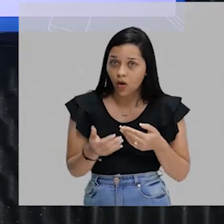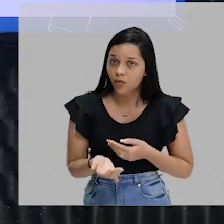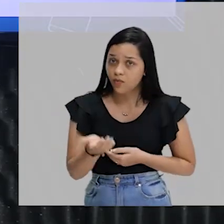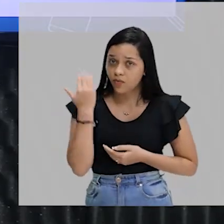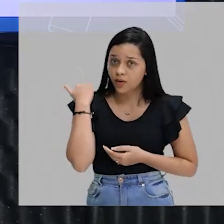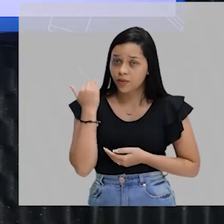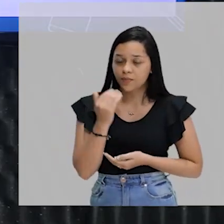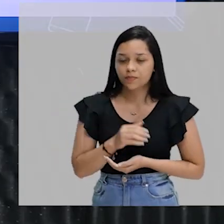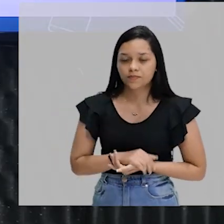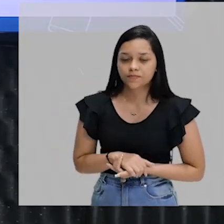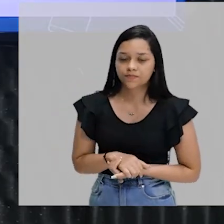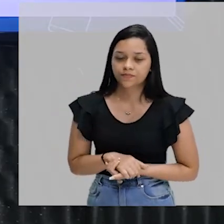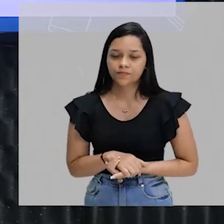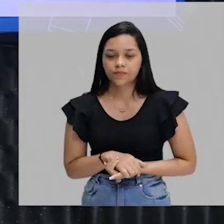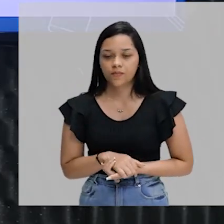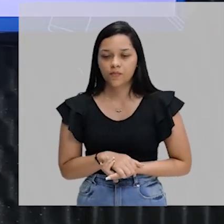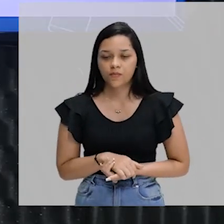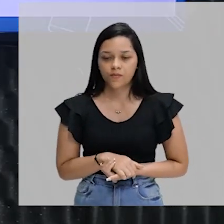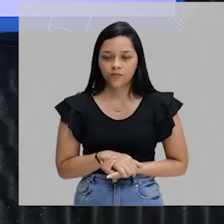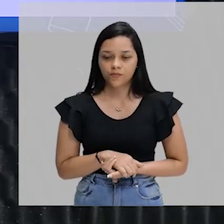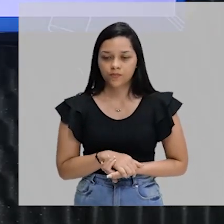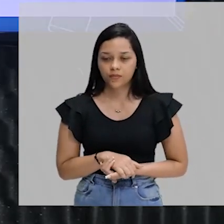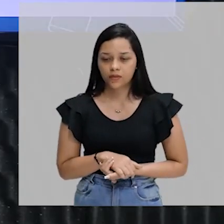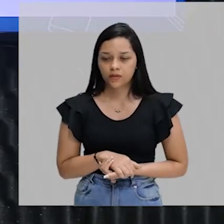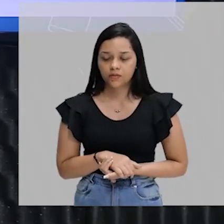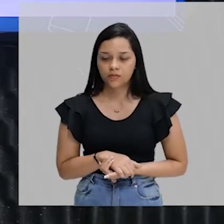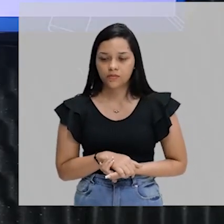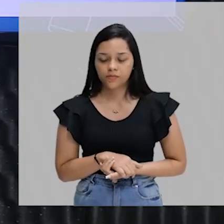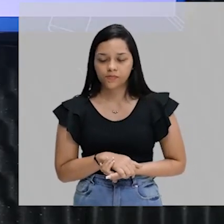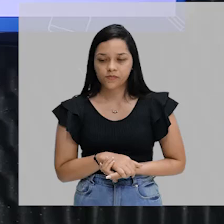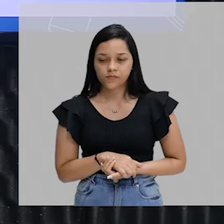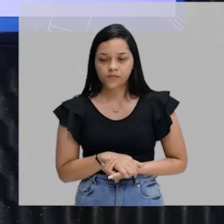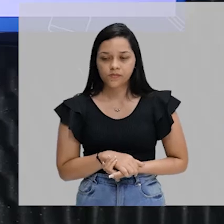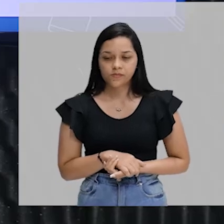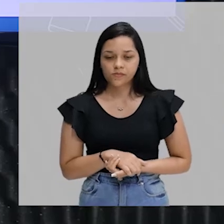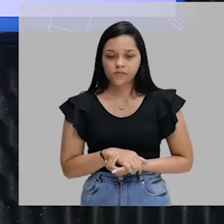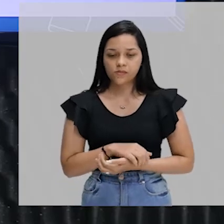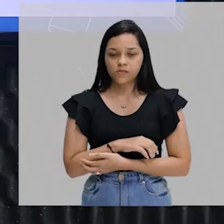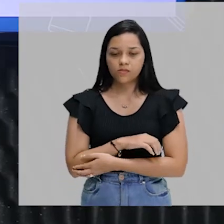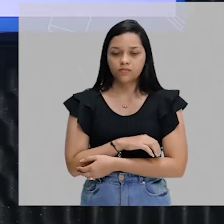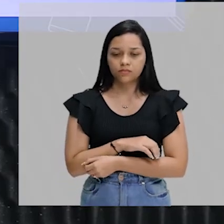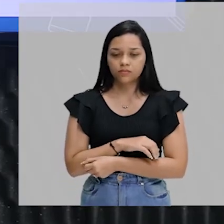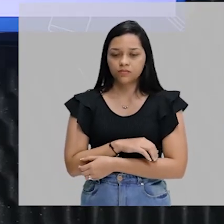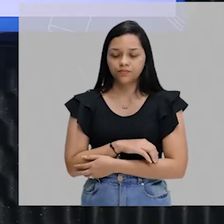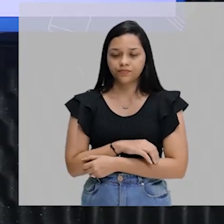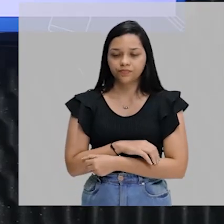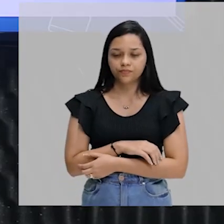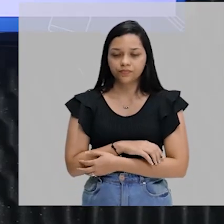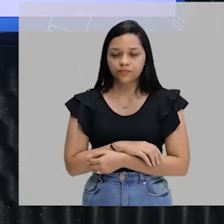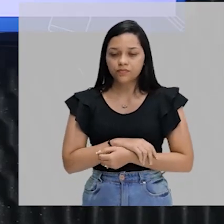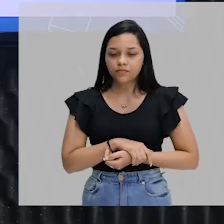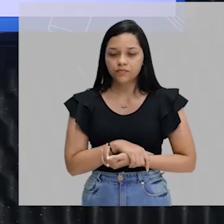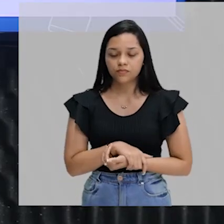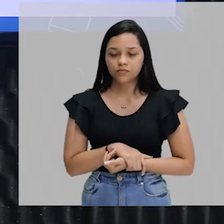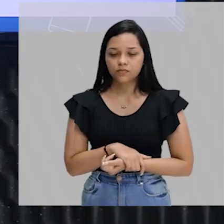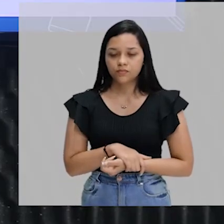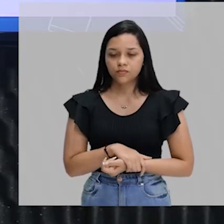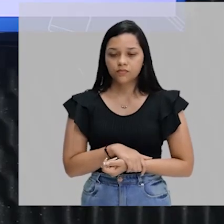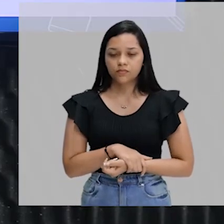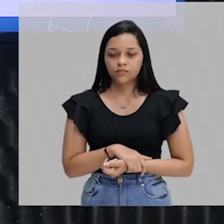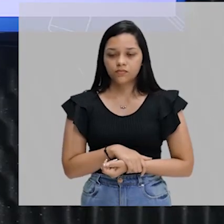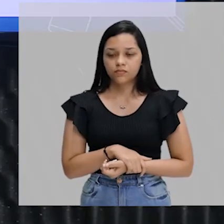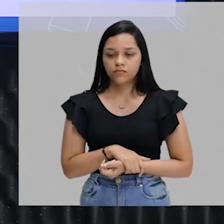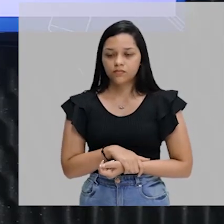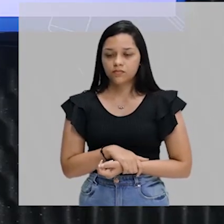lá. A biotecnologia tornou possível a transferência de material genético entre os mais diversos